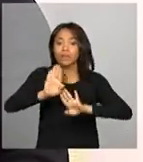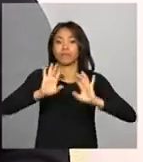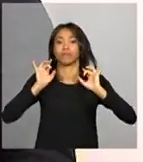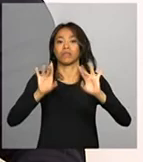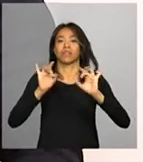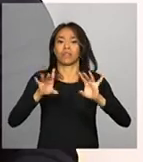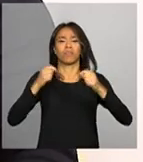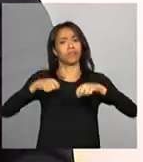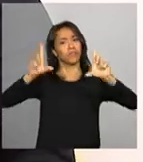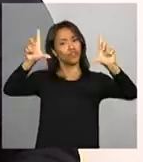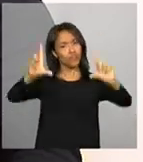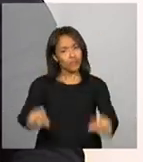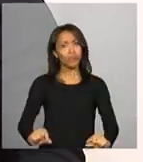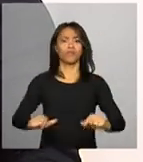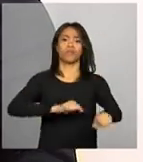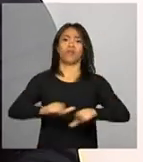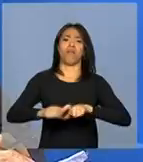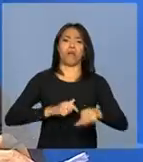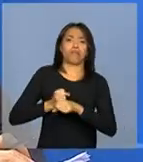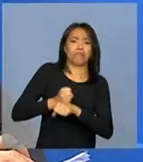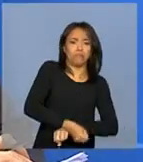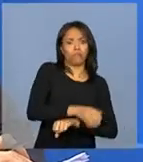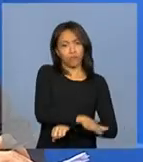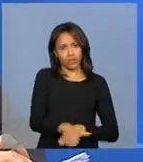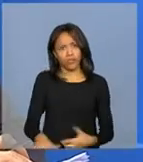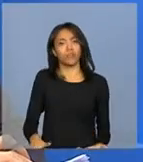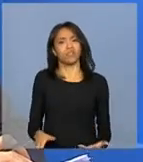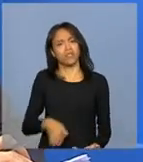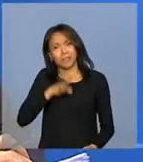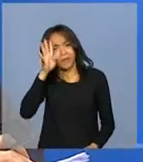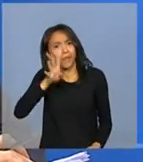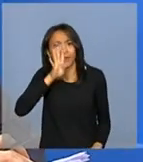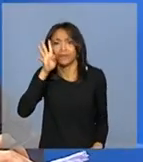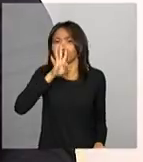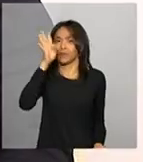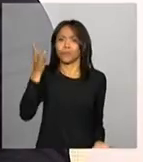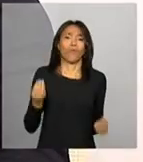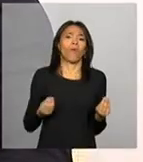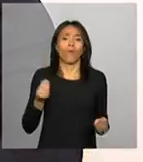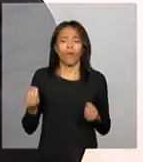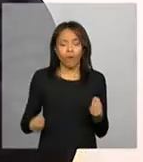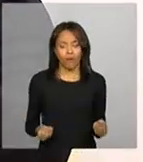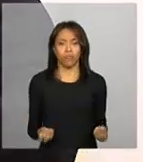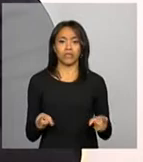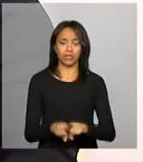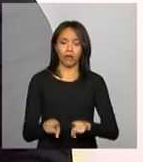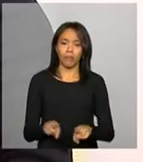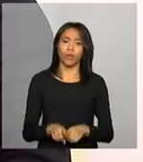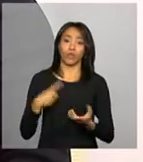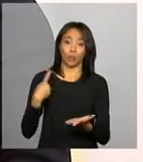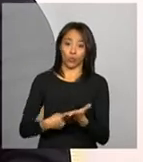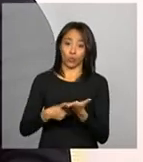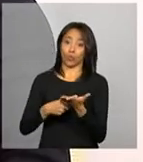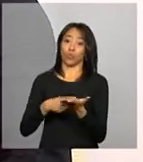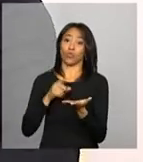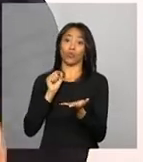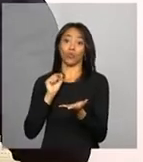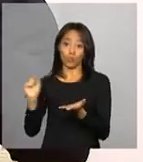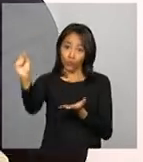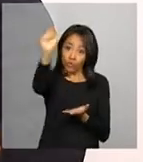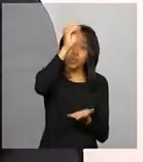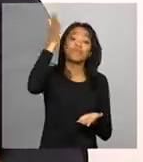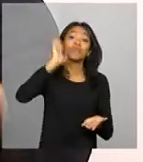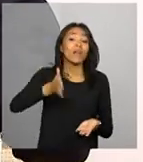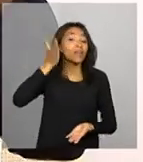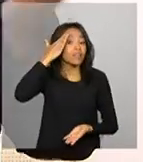sabe Adriana Campos acabar com ele né é um absurdo isso é um absurdo nosso pactuamos por exemplo os municípios também sabem disso